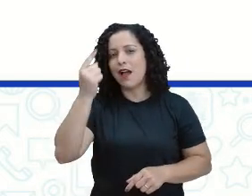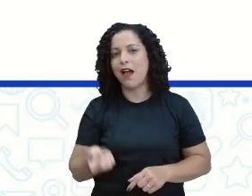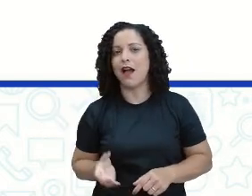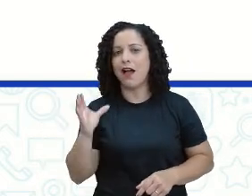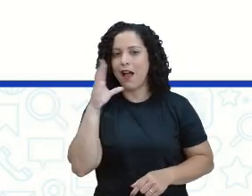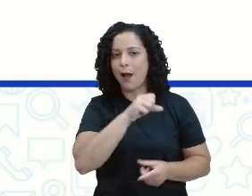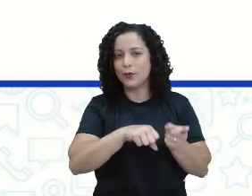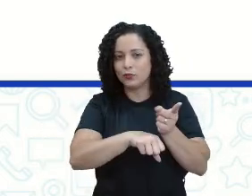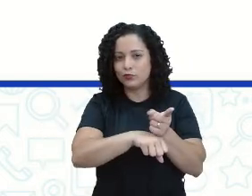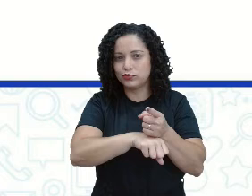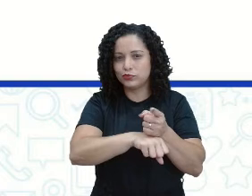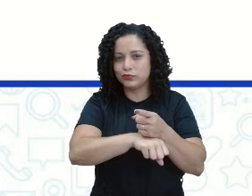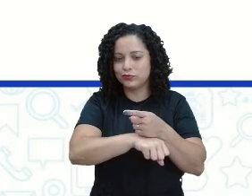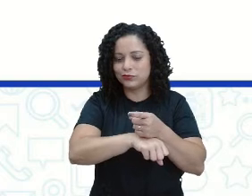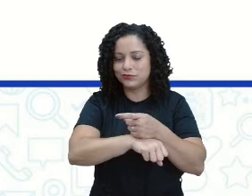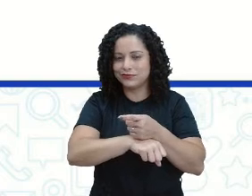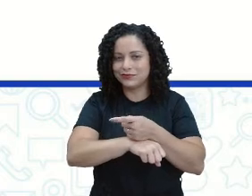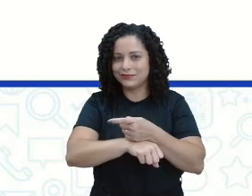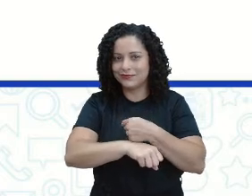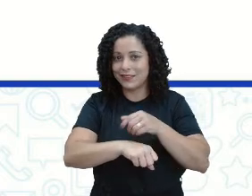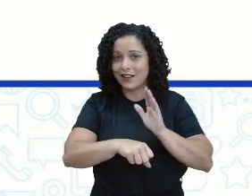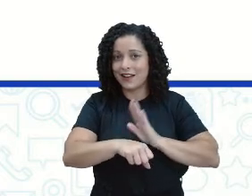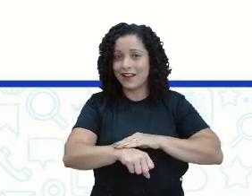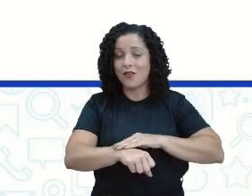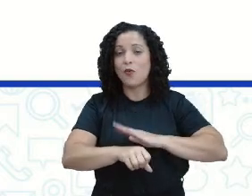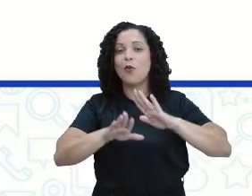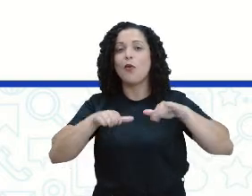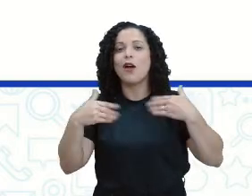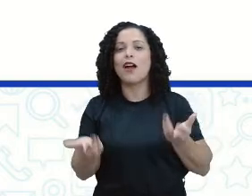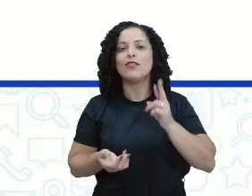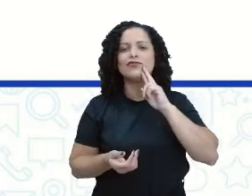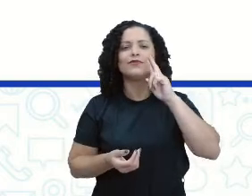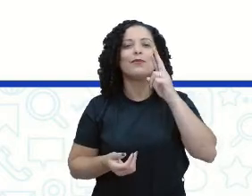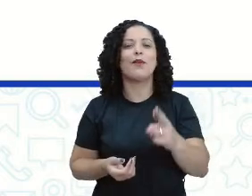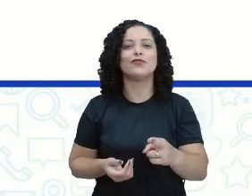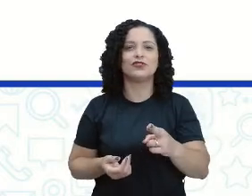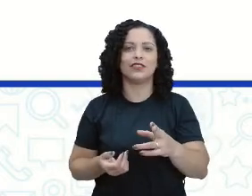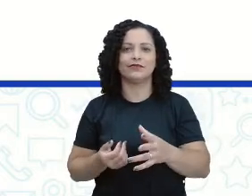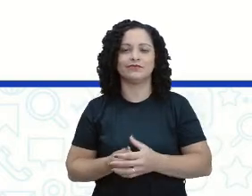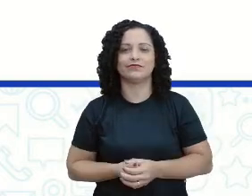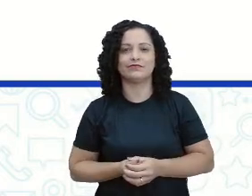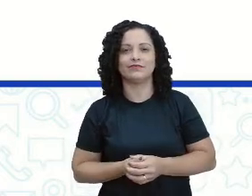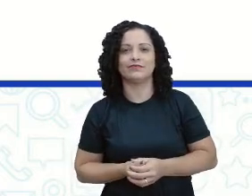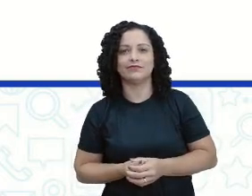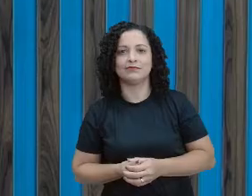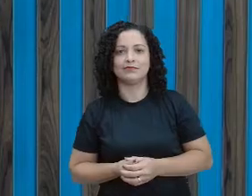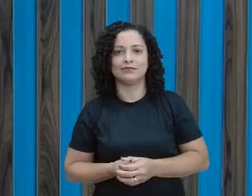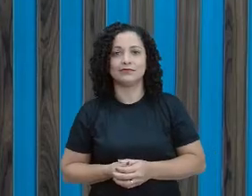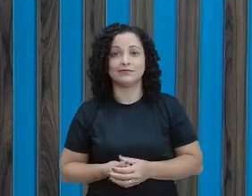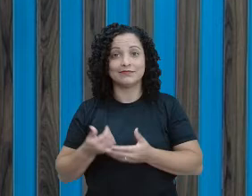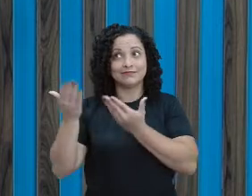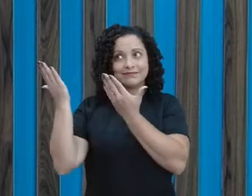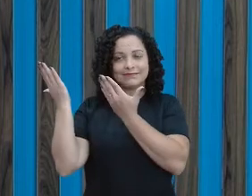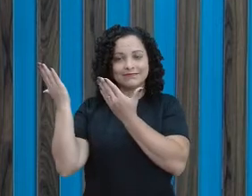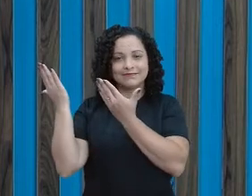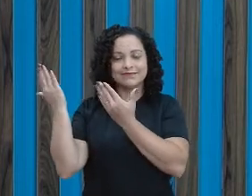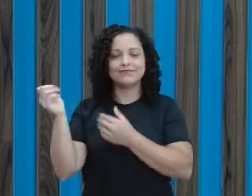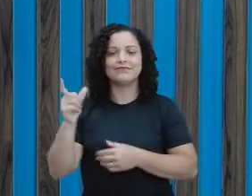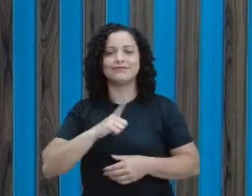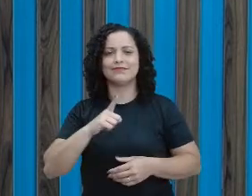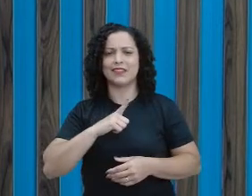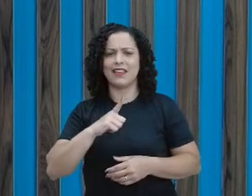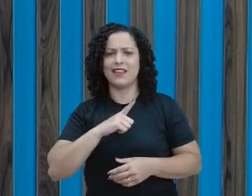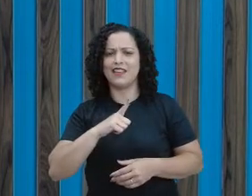rapidinho? Olha qual é a resposta, pessoal. Então, a variação hereditária existente, ela vai atuando. Então,